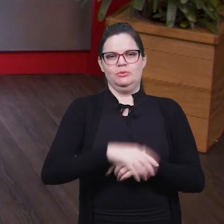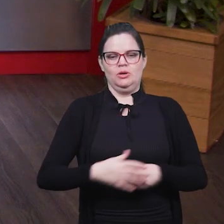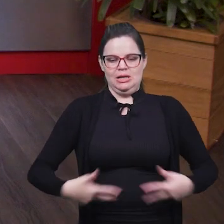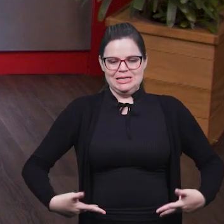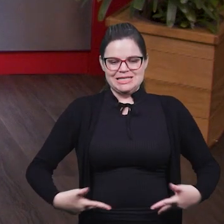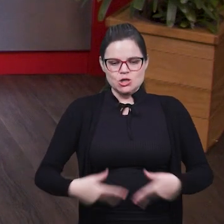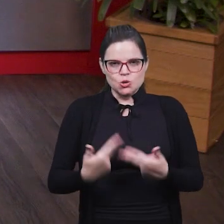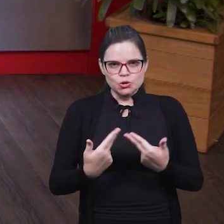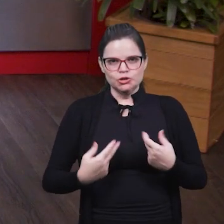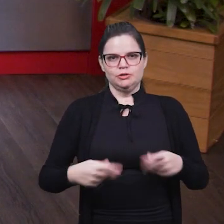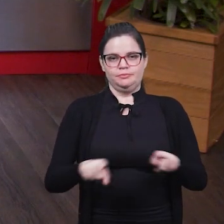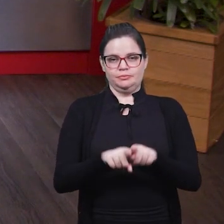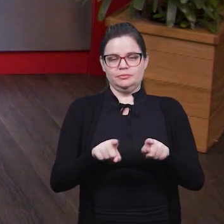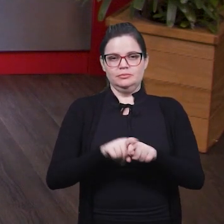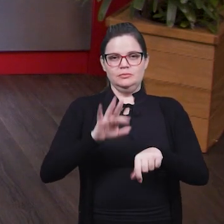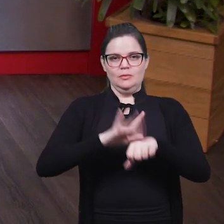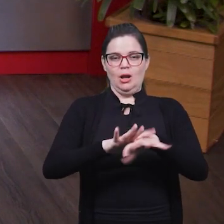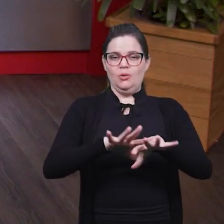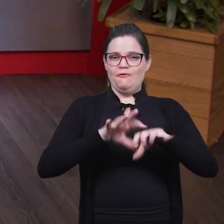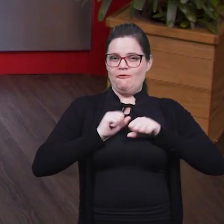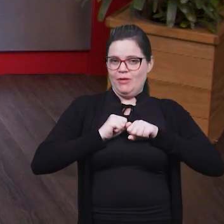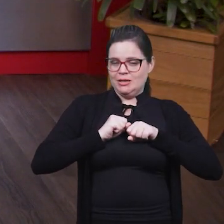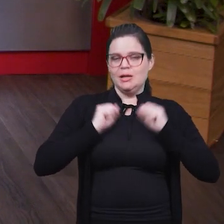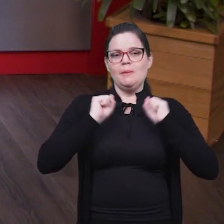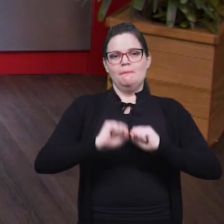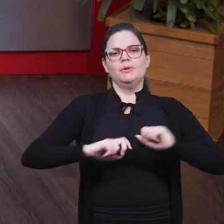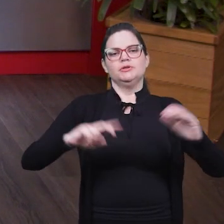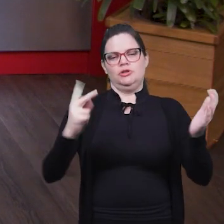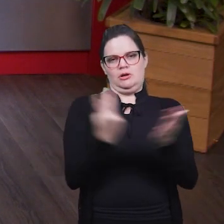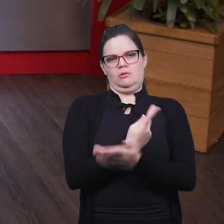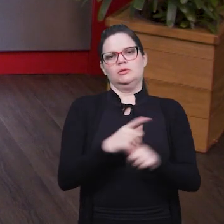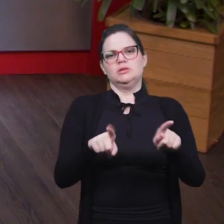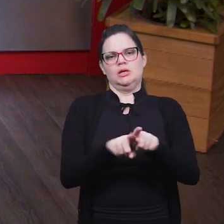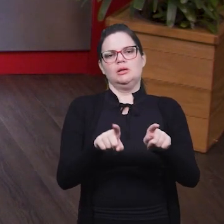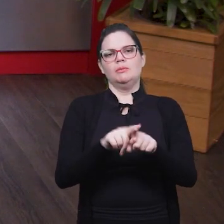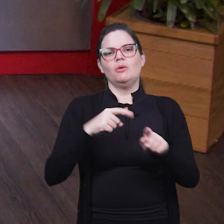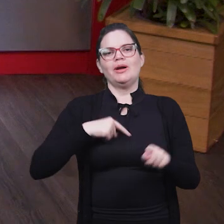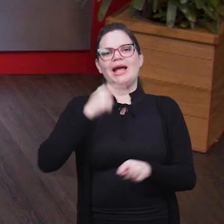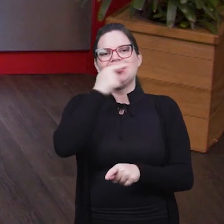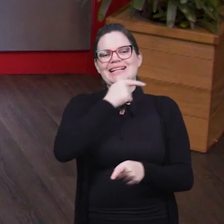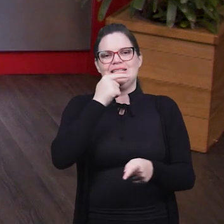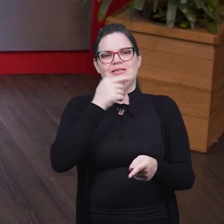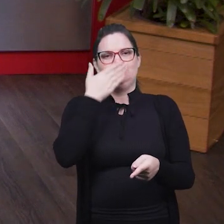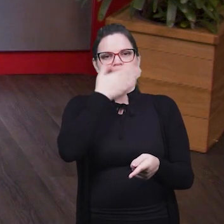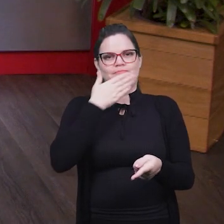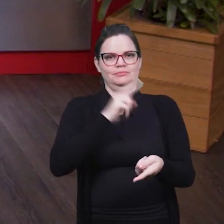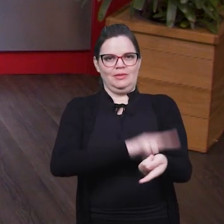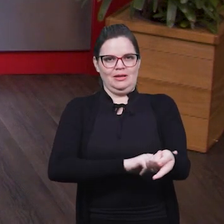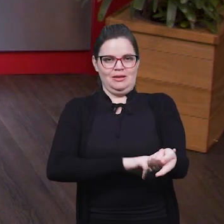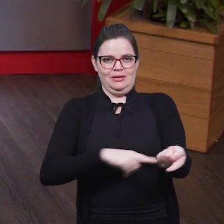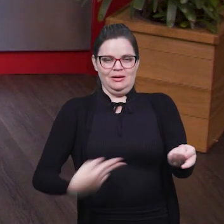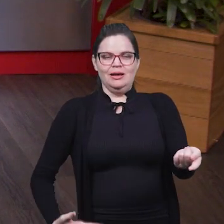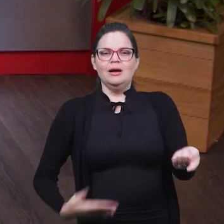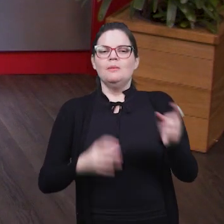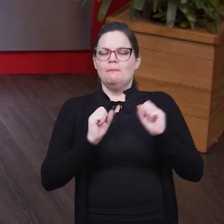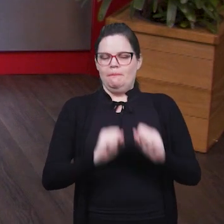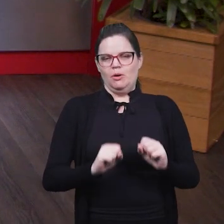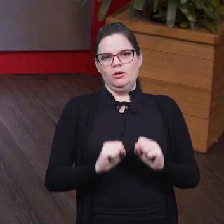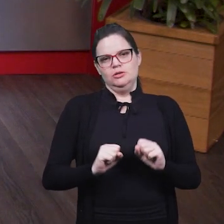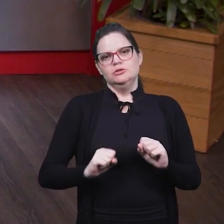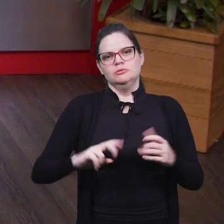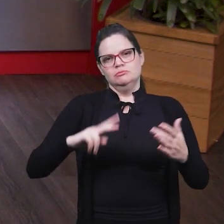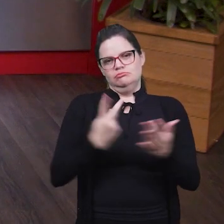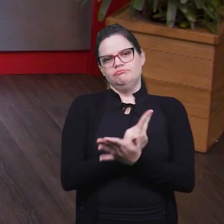cirurgias, também podem ser causas de descompensação da glicemia não relacionadas ao diabetes. O que